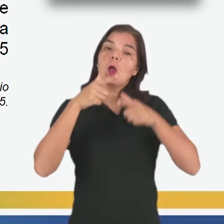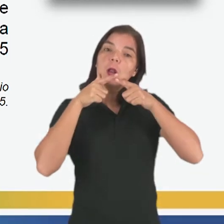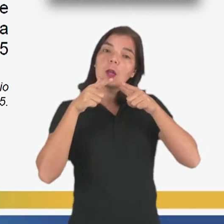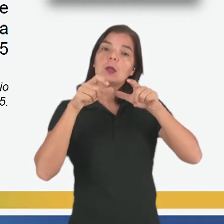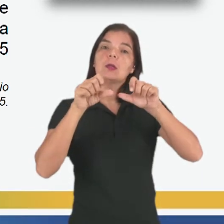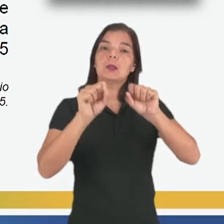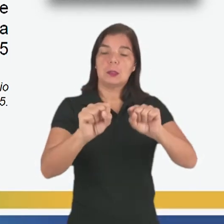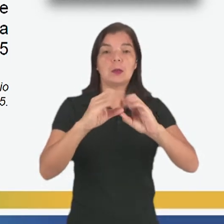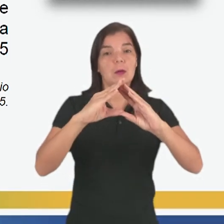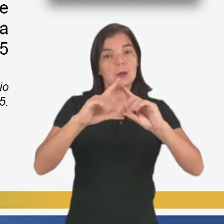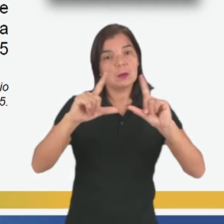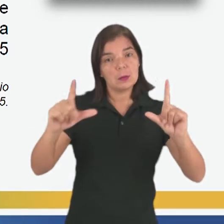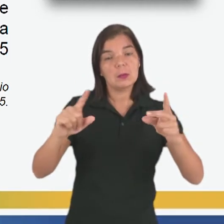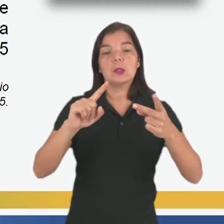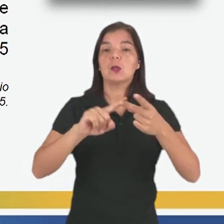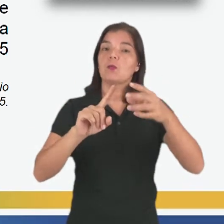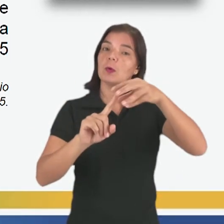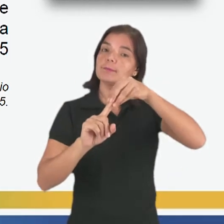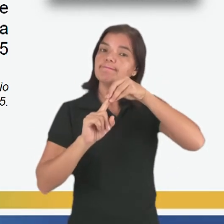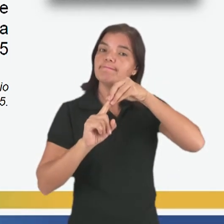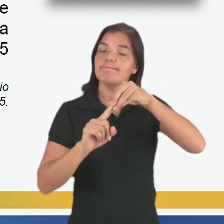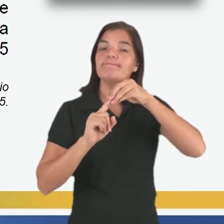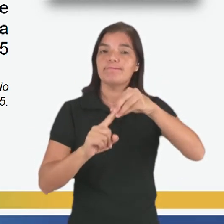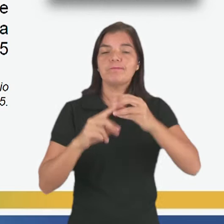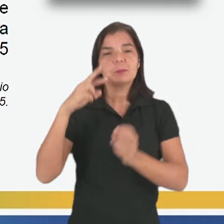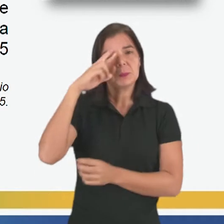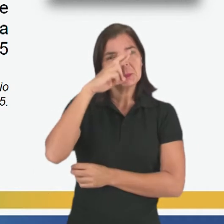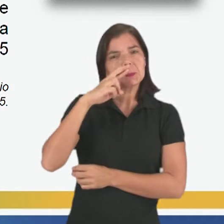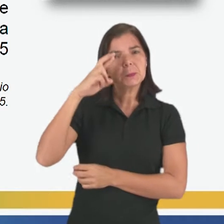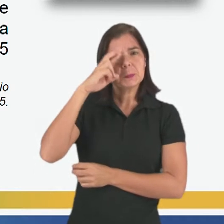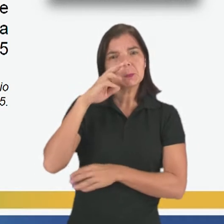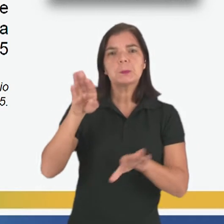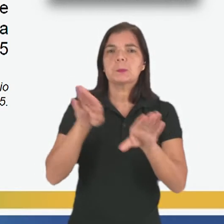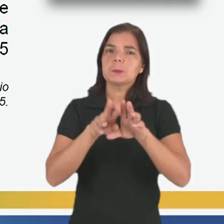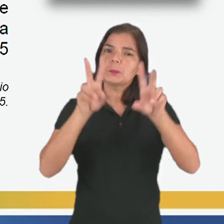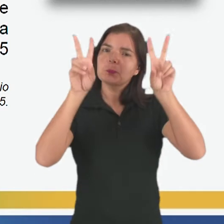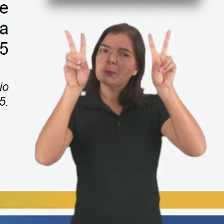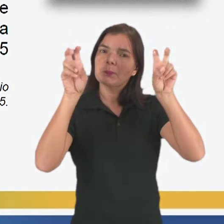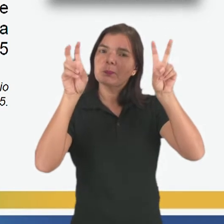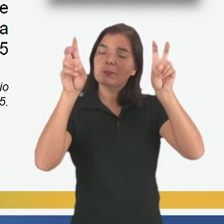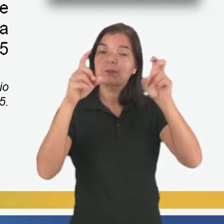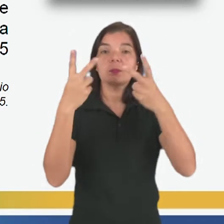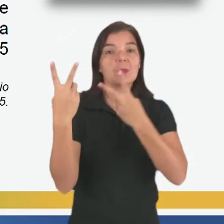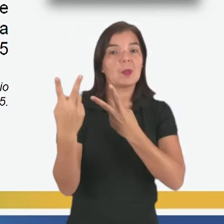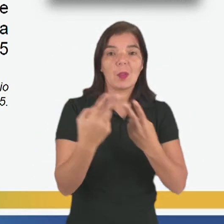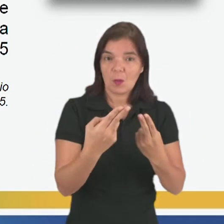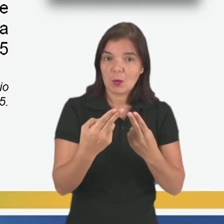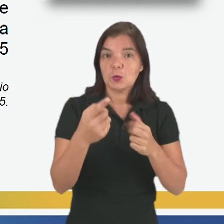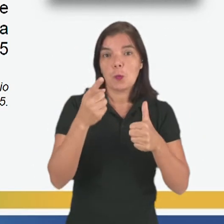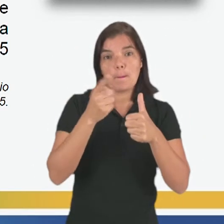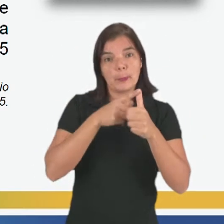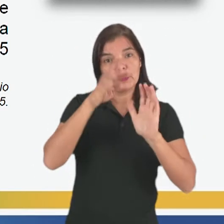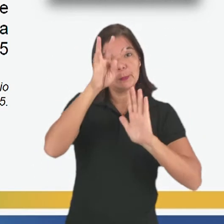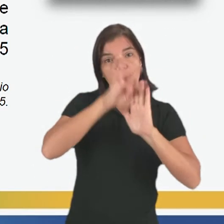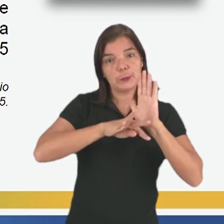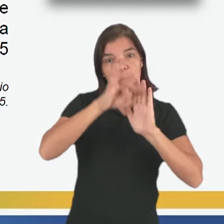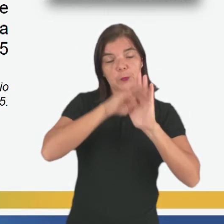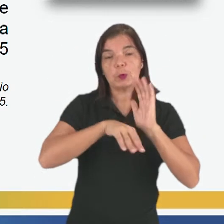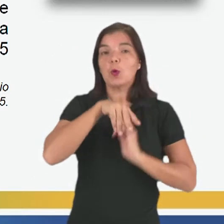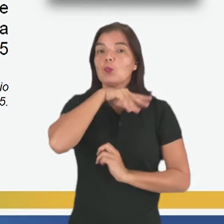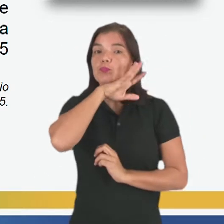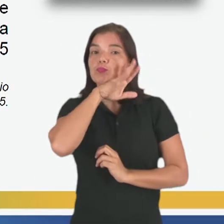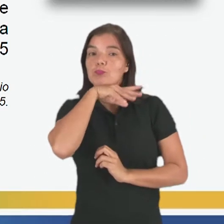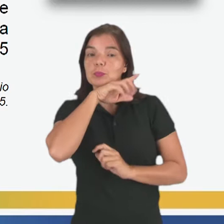linguagem clara, objetiva, observa-se que a temática é a mesma do primeiro texto, O